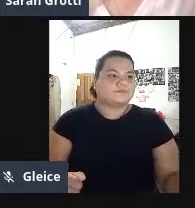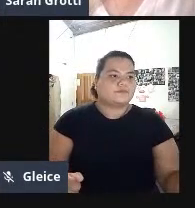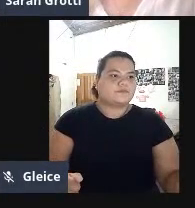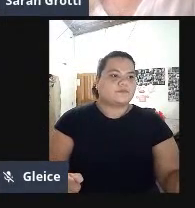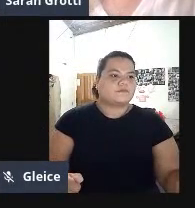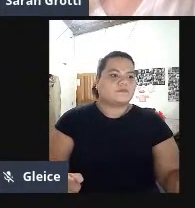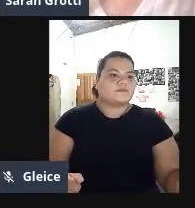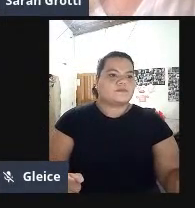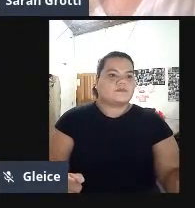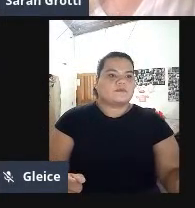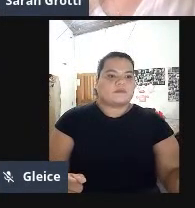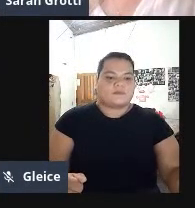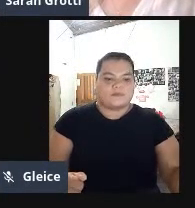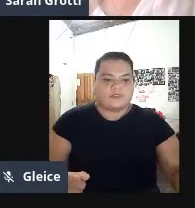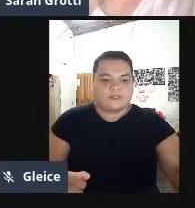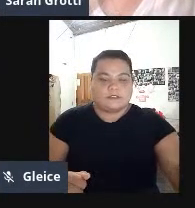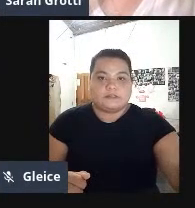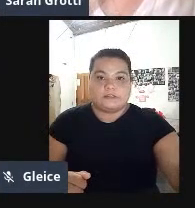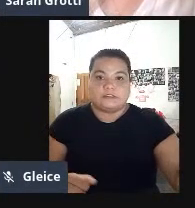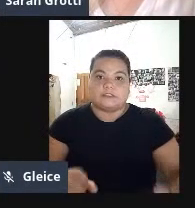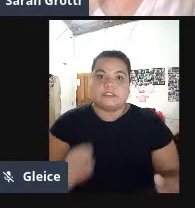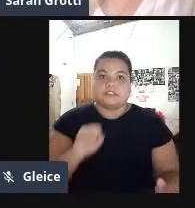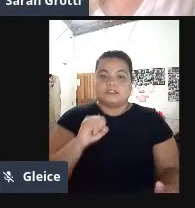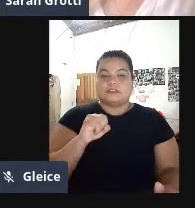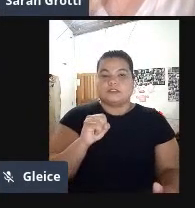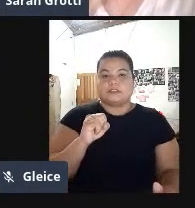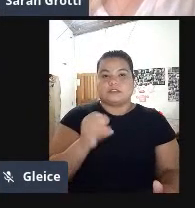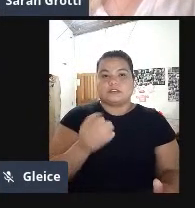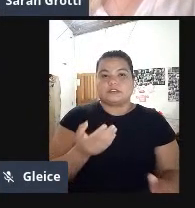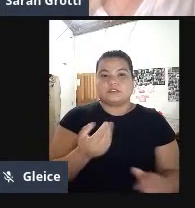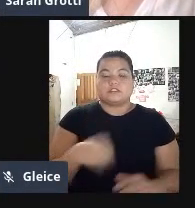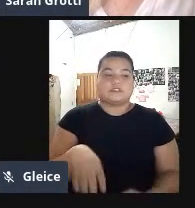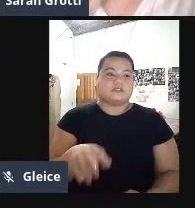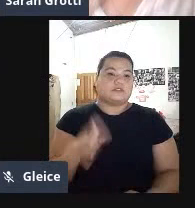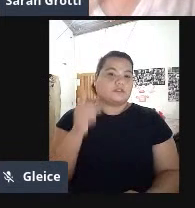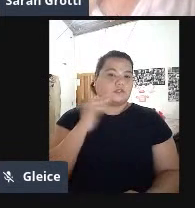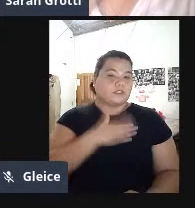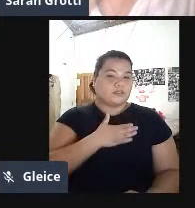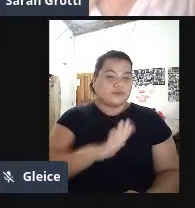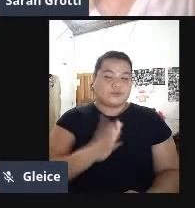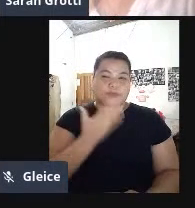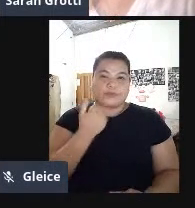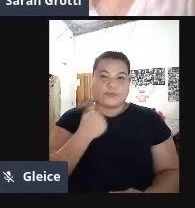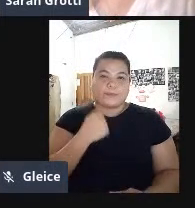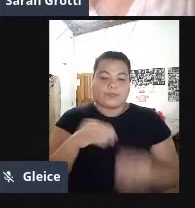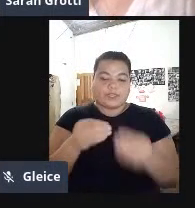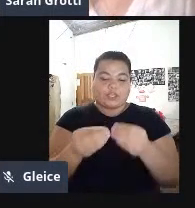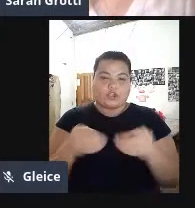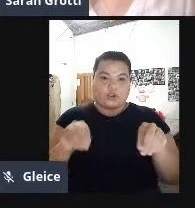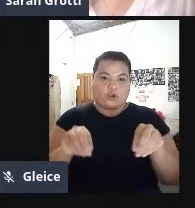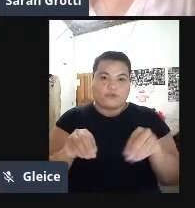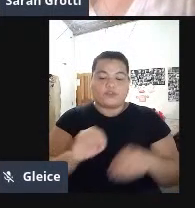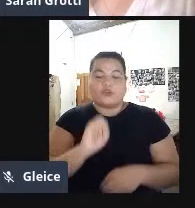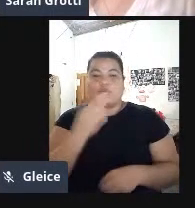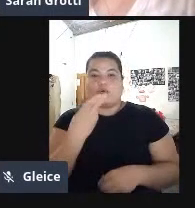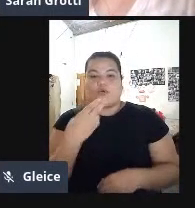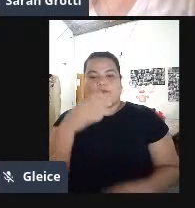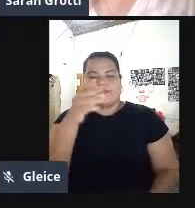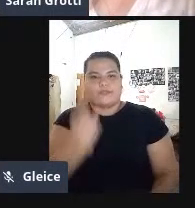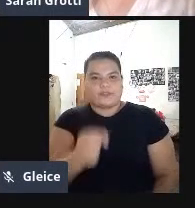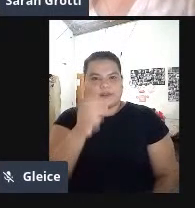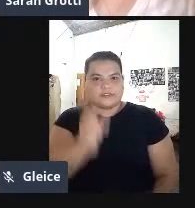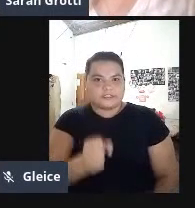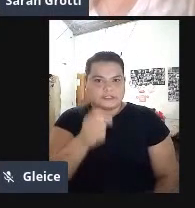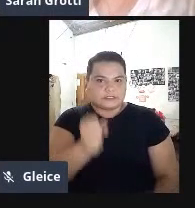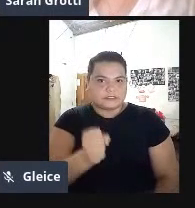Quem não ingere ovos nem laticínios deve ter cuidado redobrado. Por quê? Apesar das suas vantagens, as